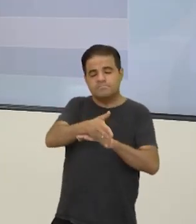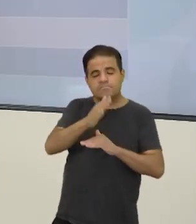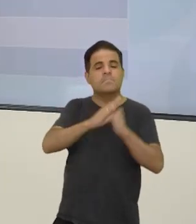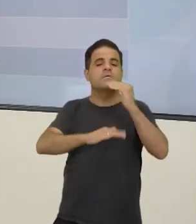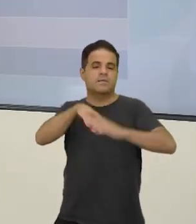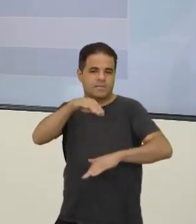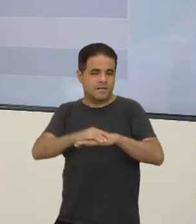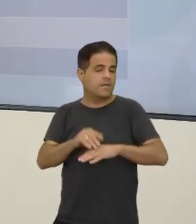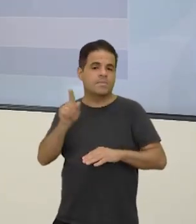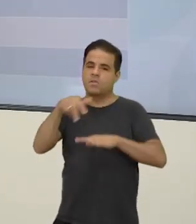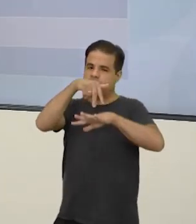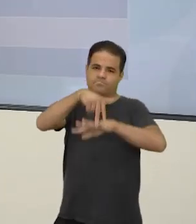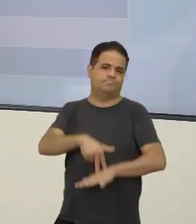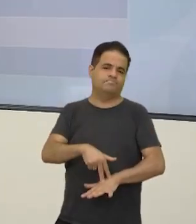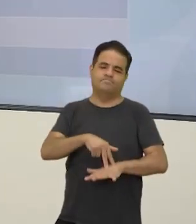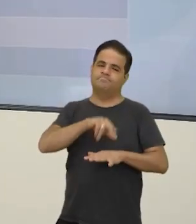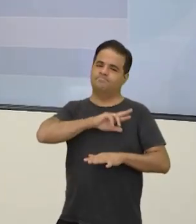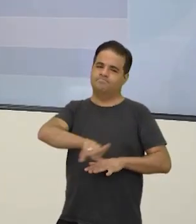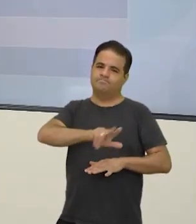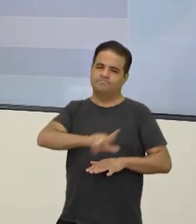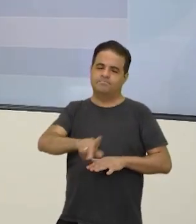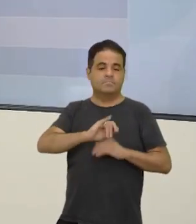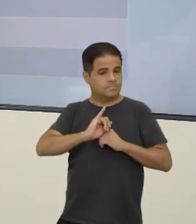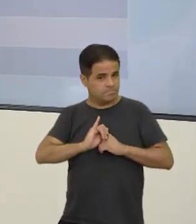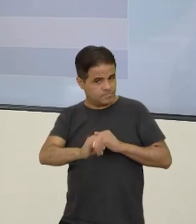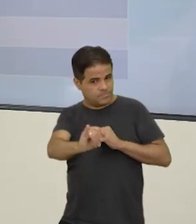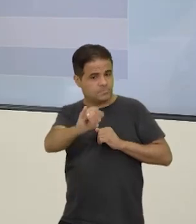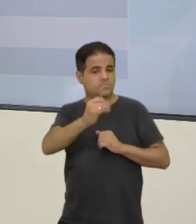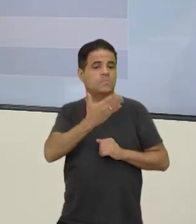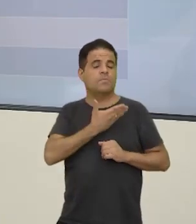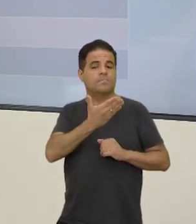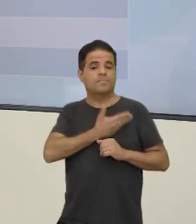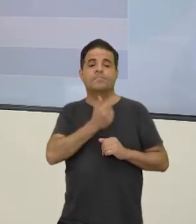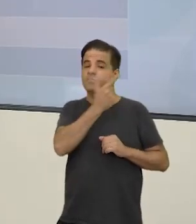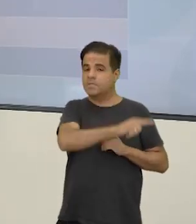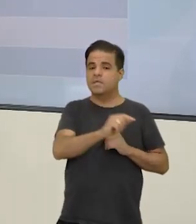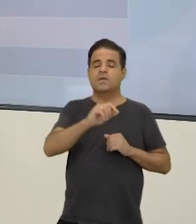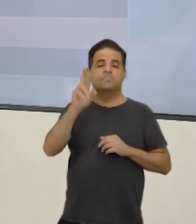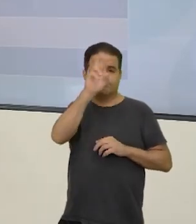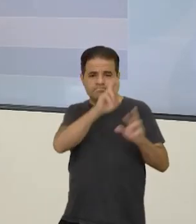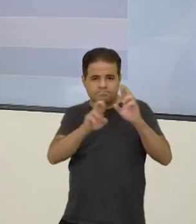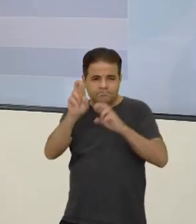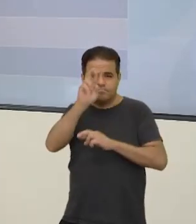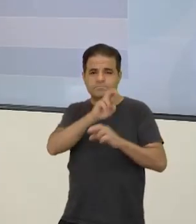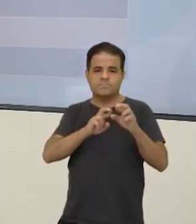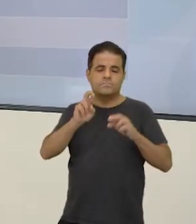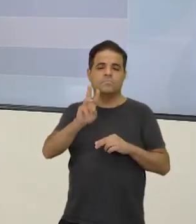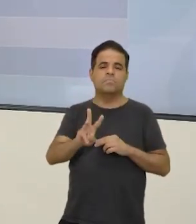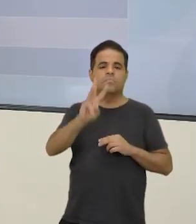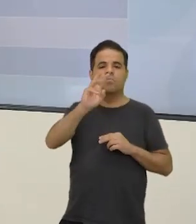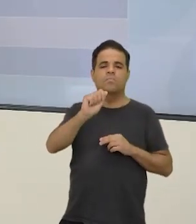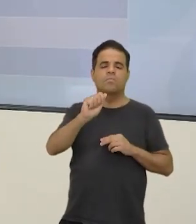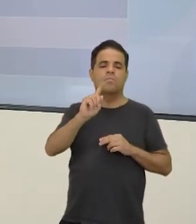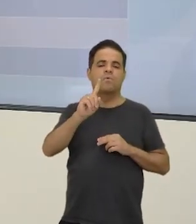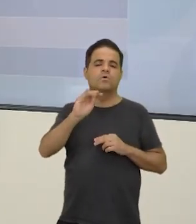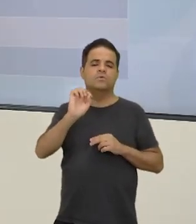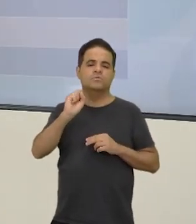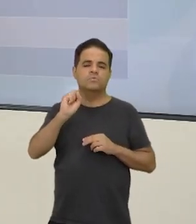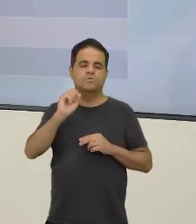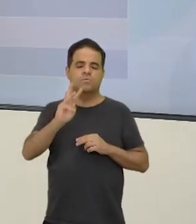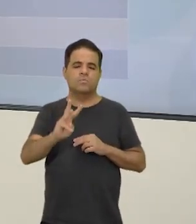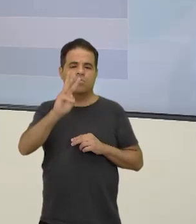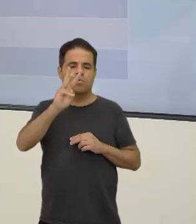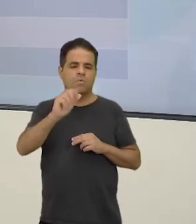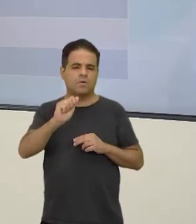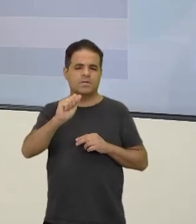ação, só que ele não é o protagonista. Ele está contando as histórias do amigo dele, o Sherlock Holmes. O Watson é o narrador. Então ele fala, meu amigo virou